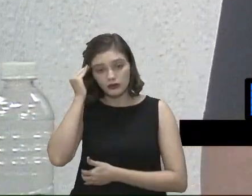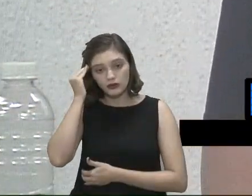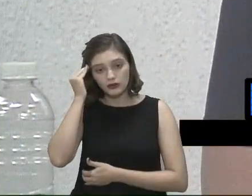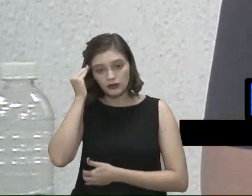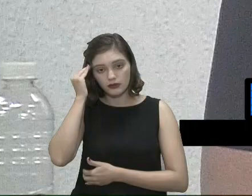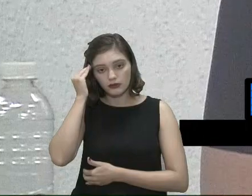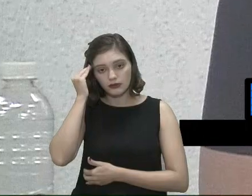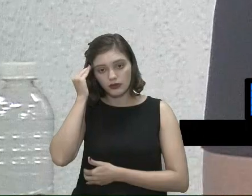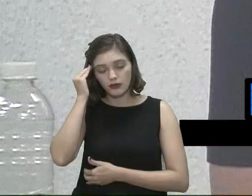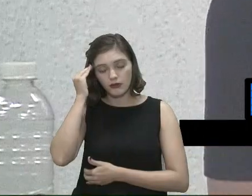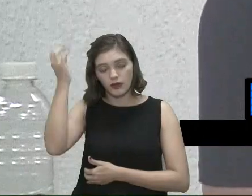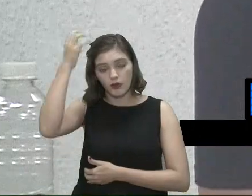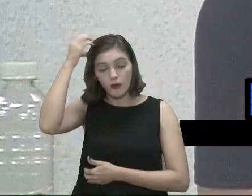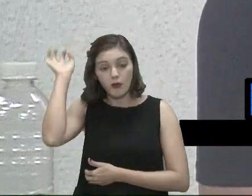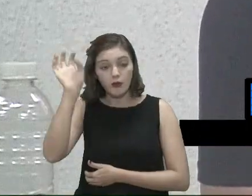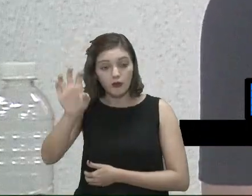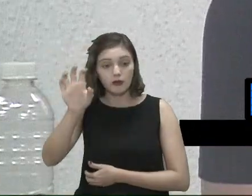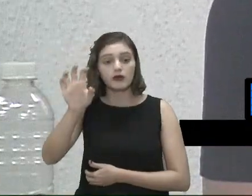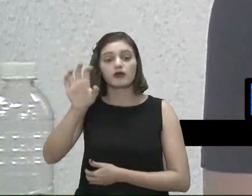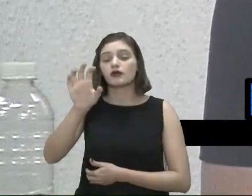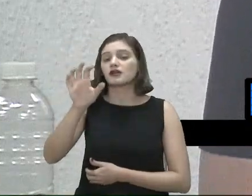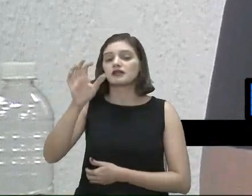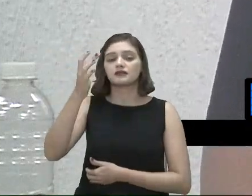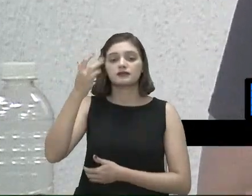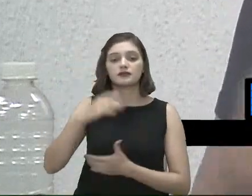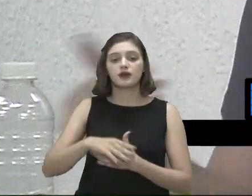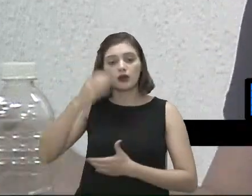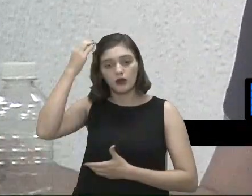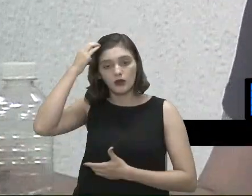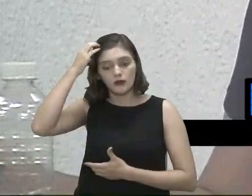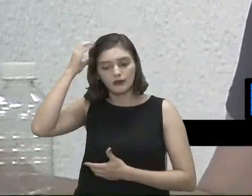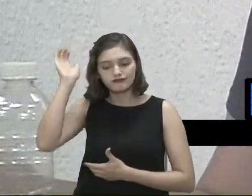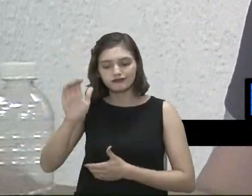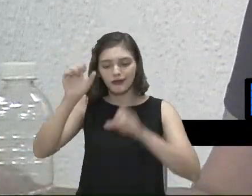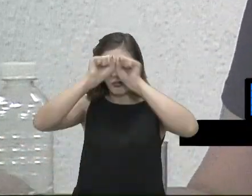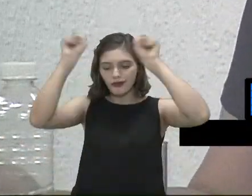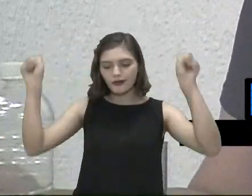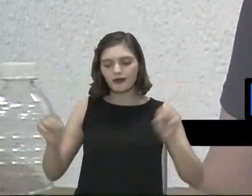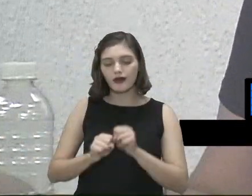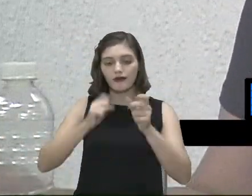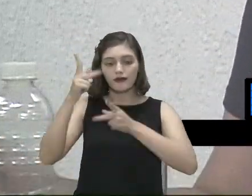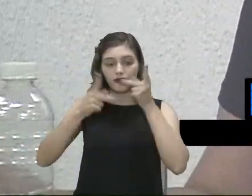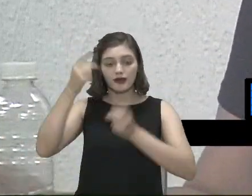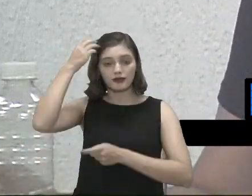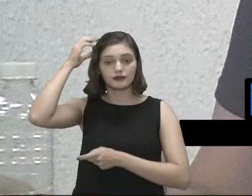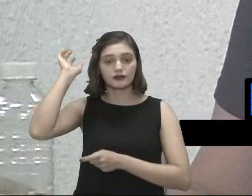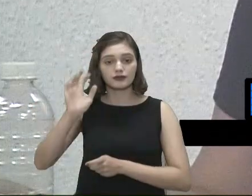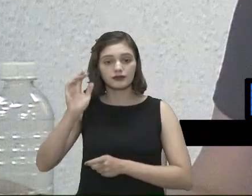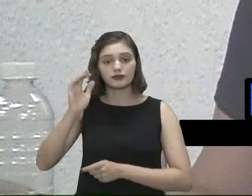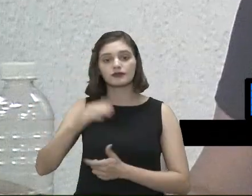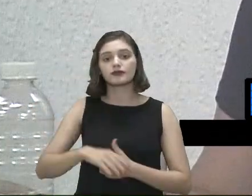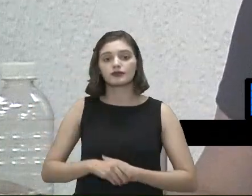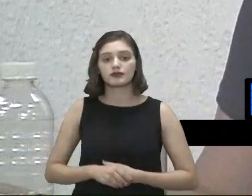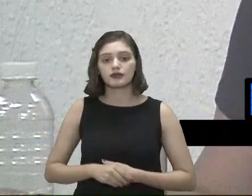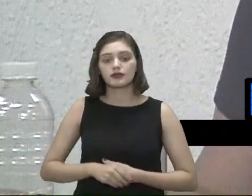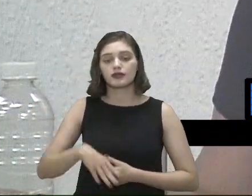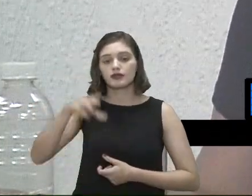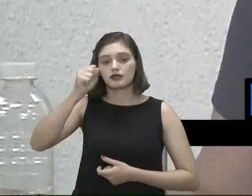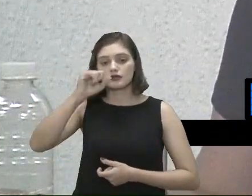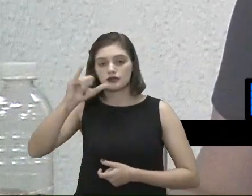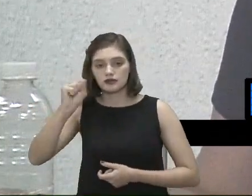é uma culpa da senhora, que isso não é uma culpa. Isso é uma culpa do sistema. E quando eu falo do sistema, sistema com C e S de cis,